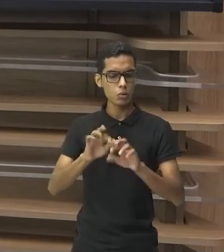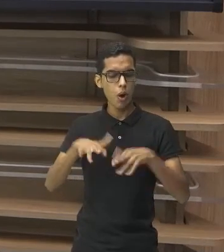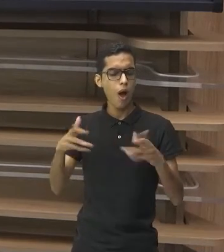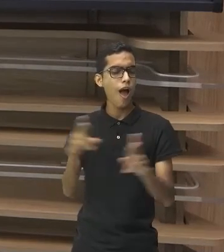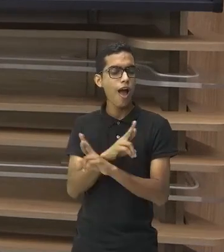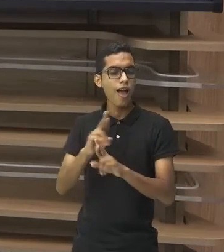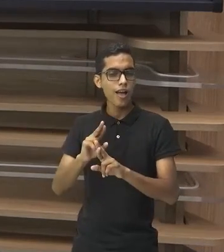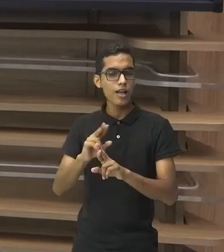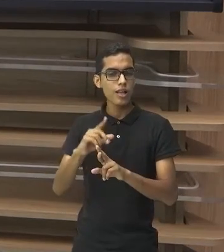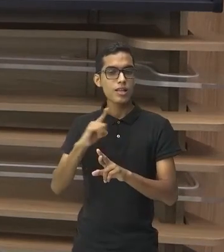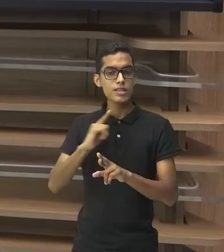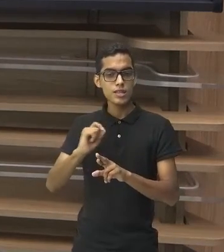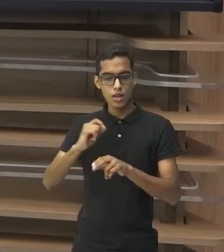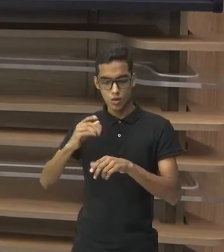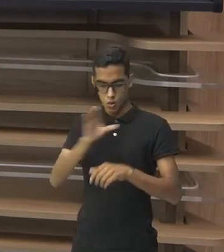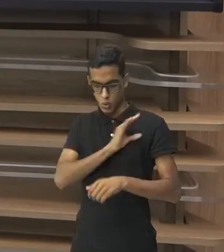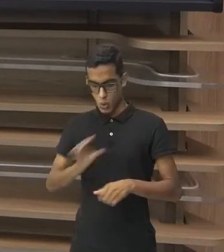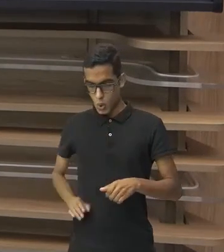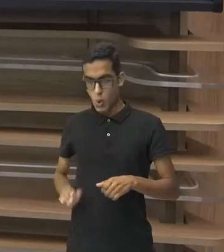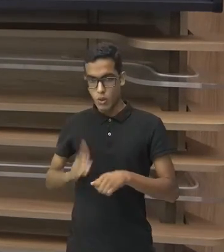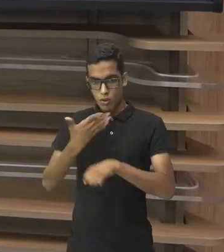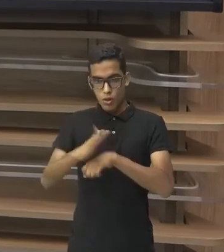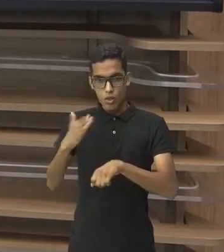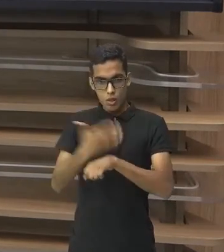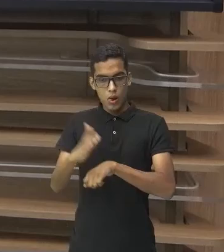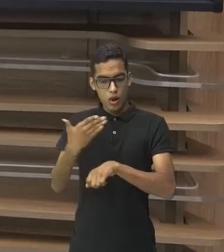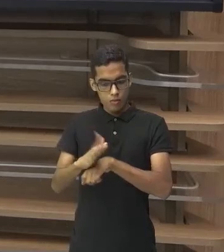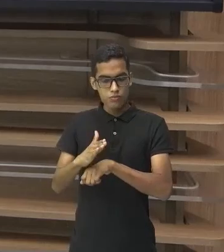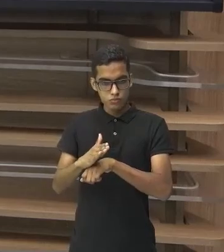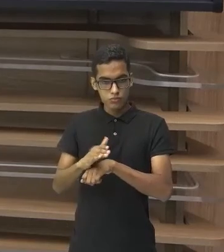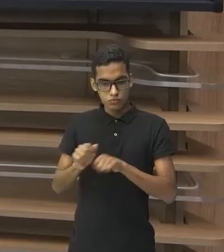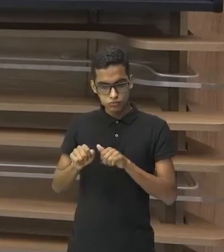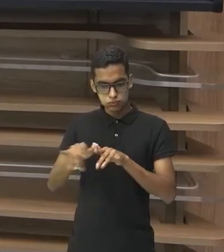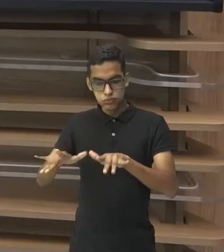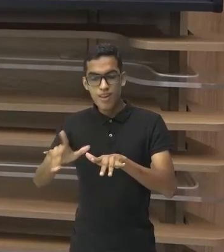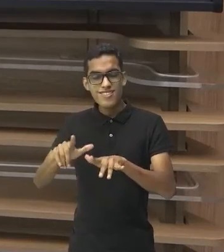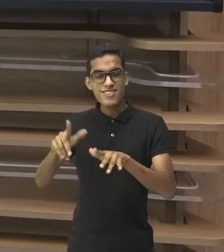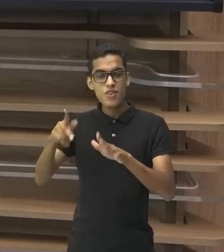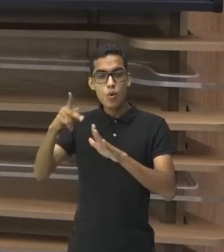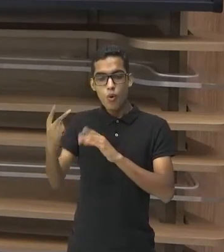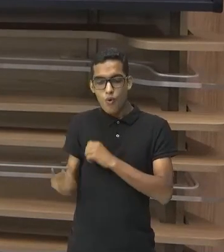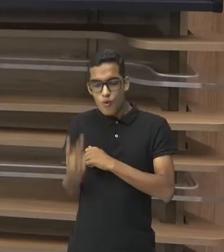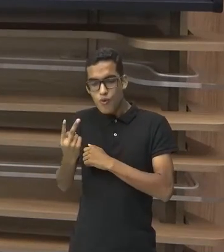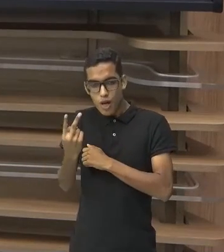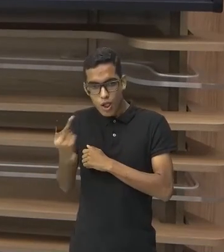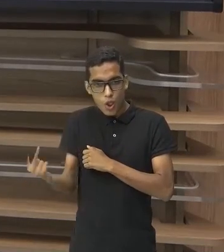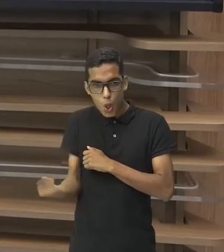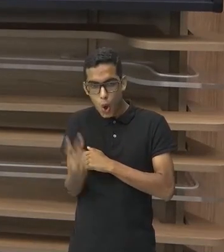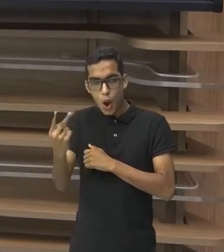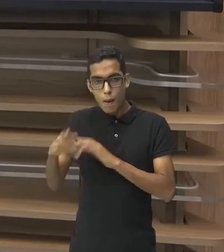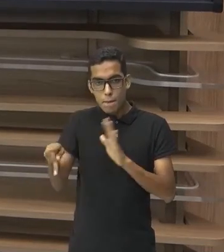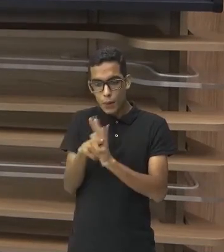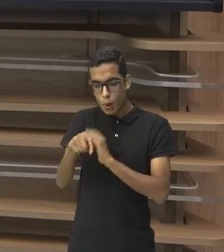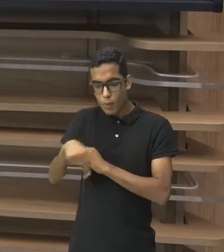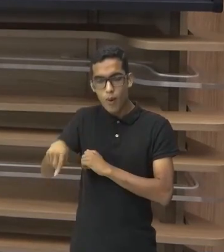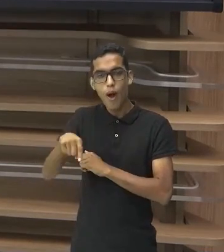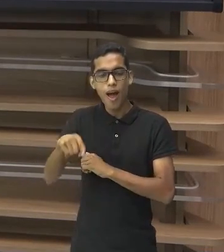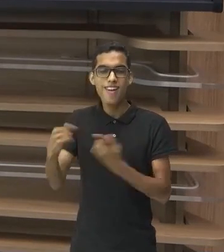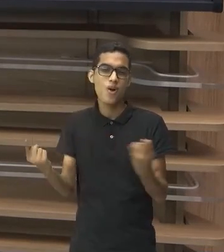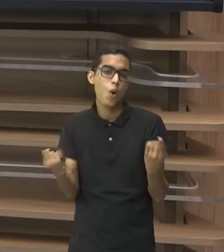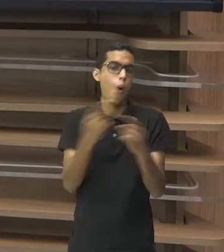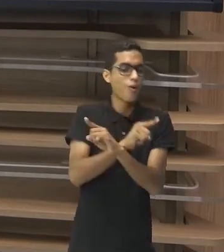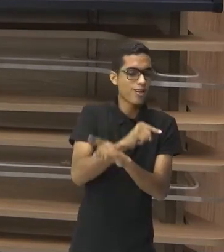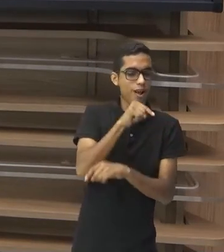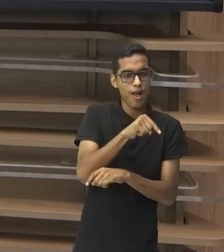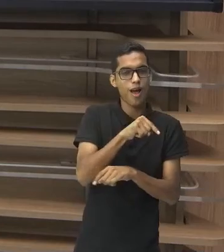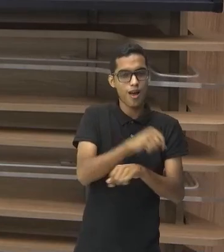práticas cristãs que eram contrárias à escravidão. A Isabela, assistindo nossa aula